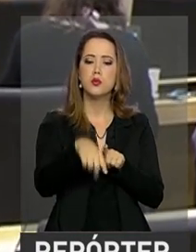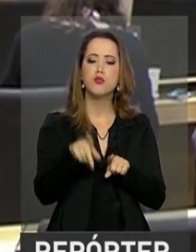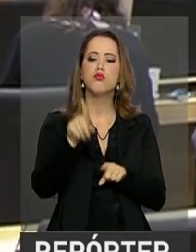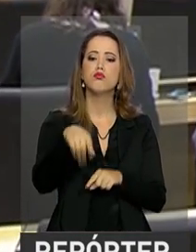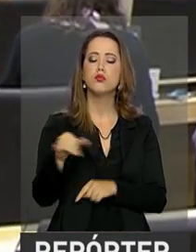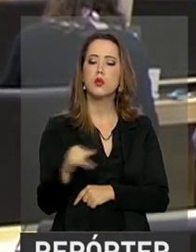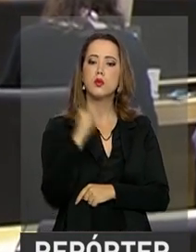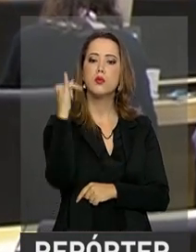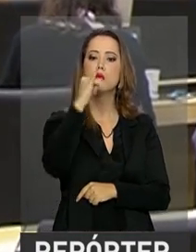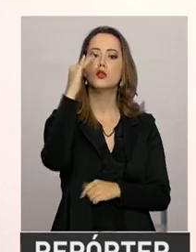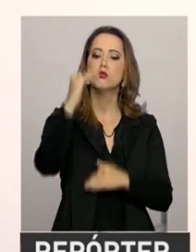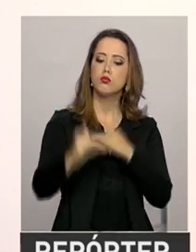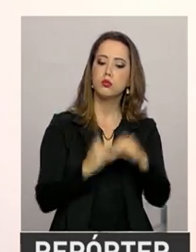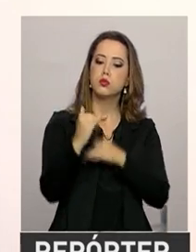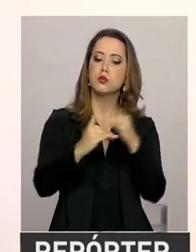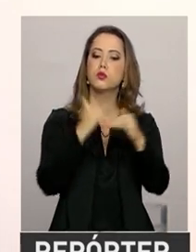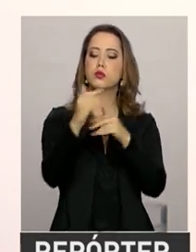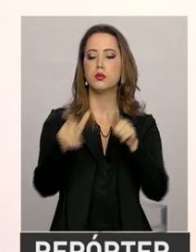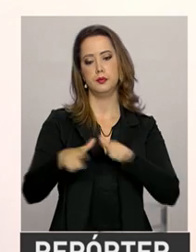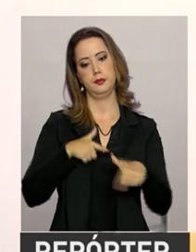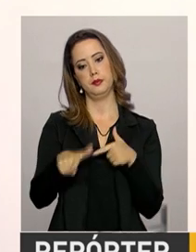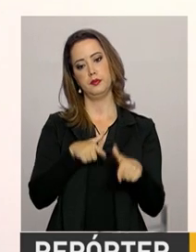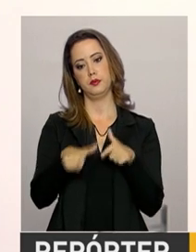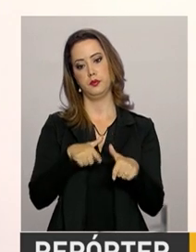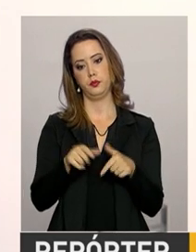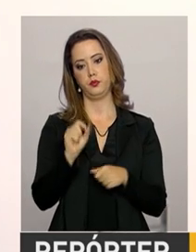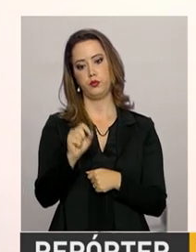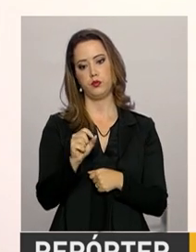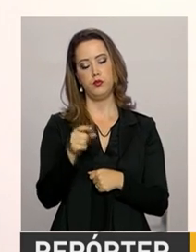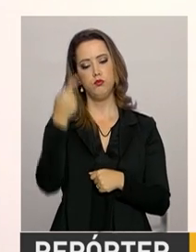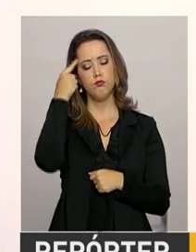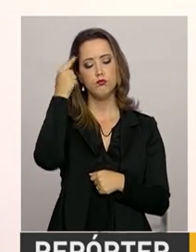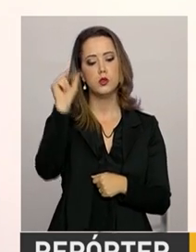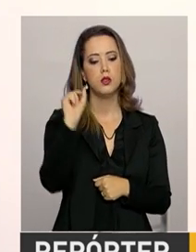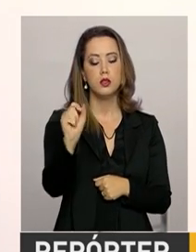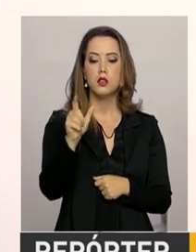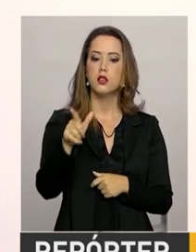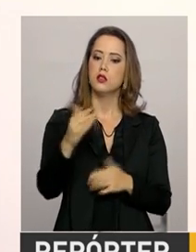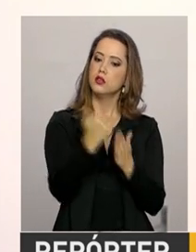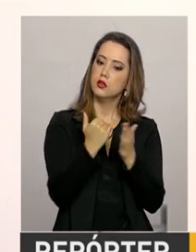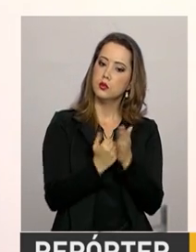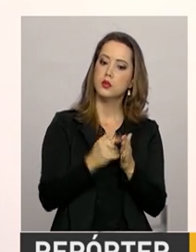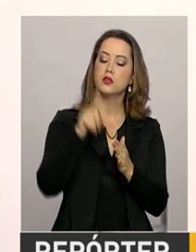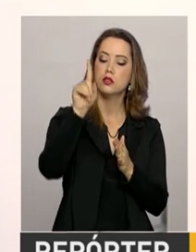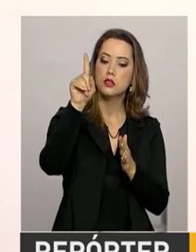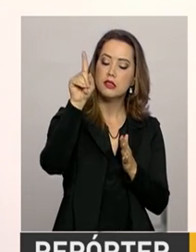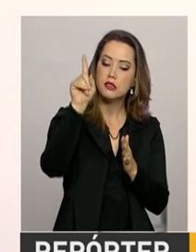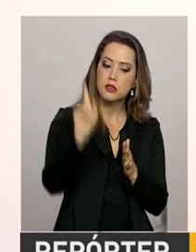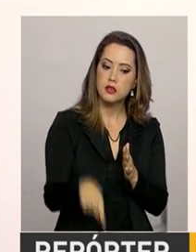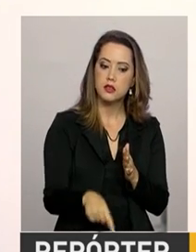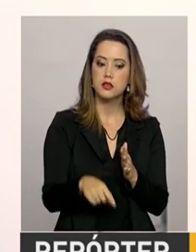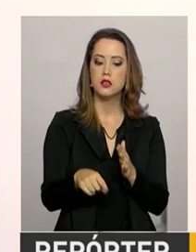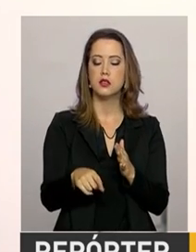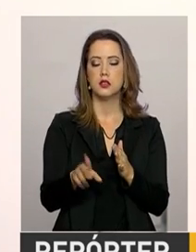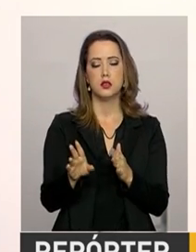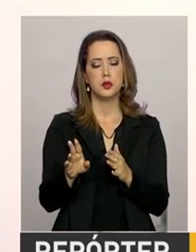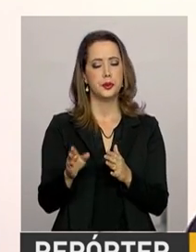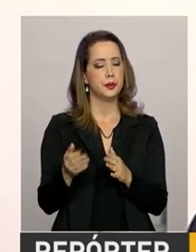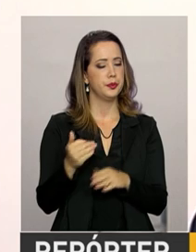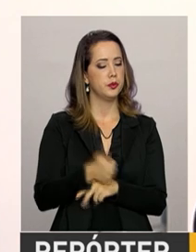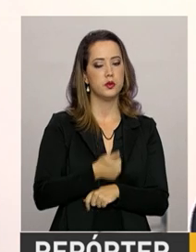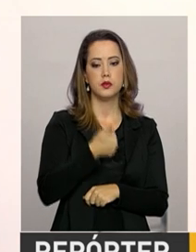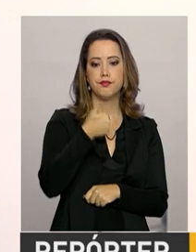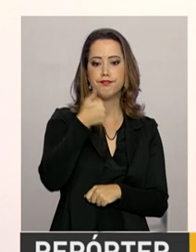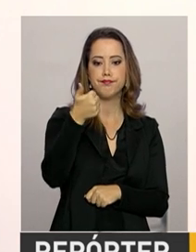a geração de empregos o objetivo do programa Diferentemente no passado era melhorar o custo Brasil